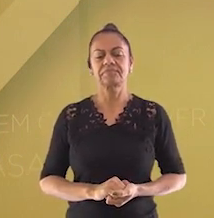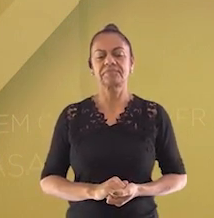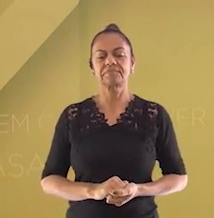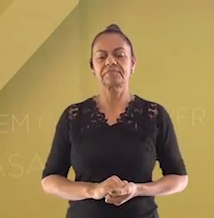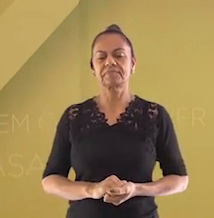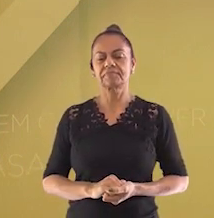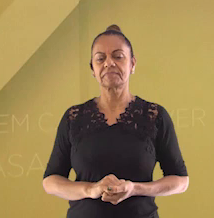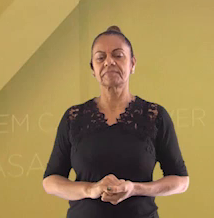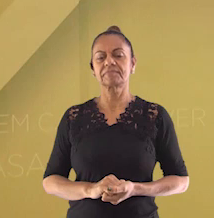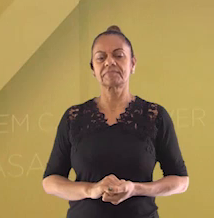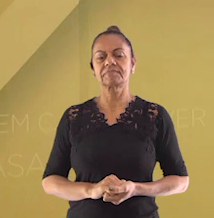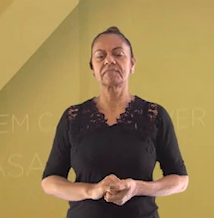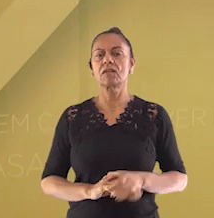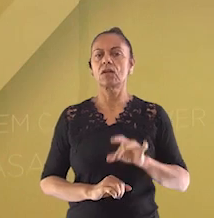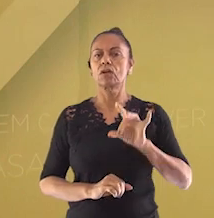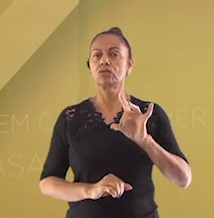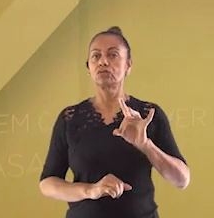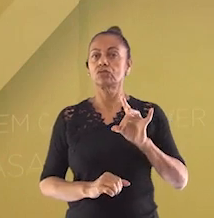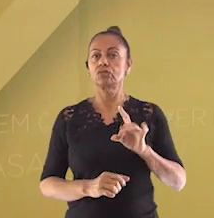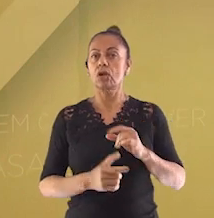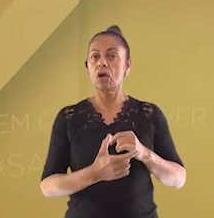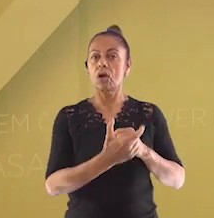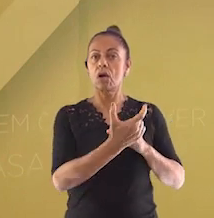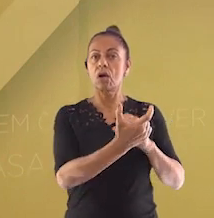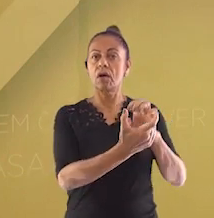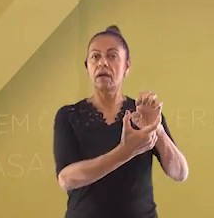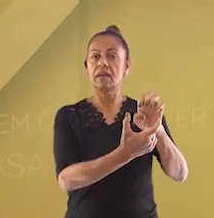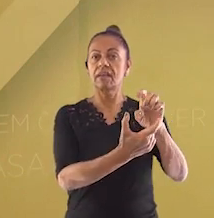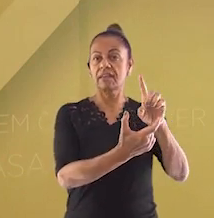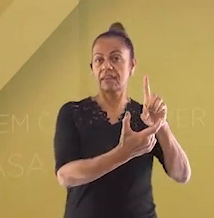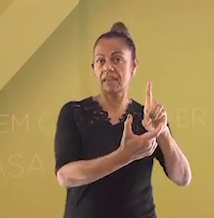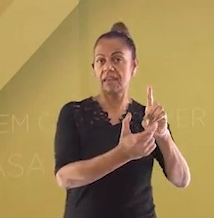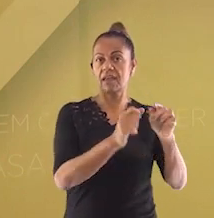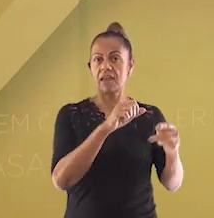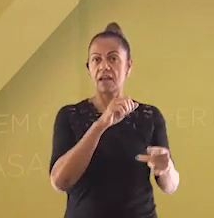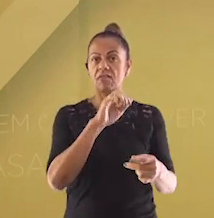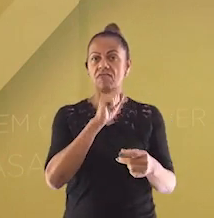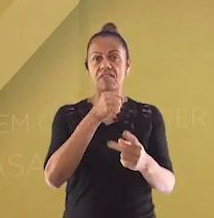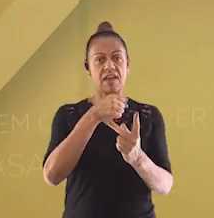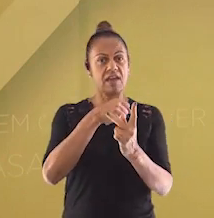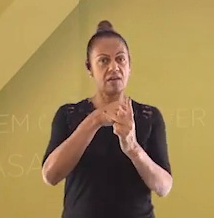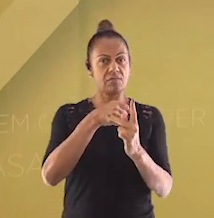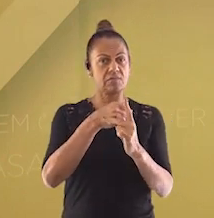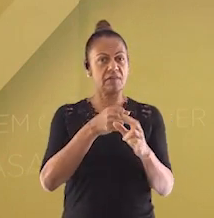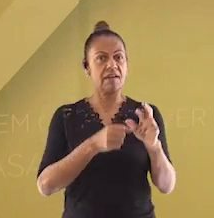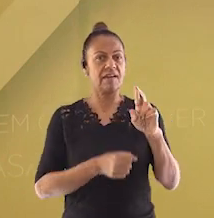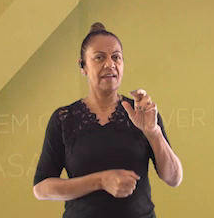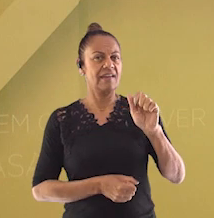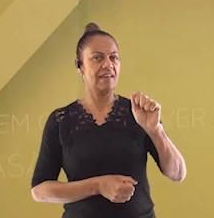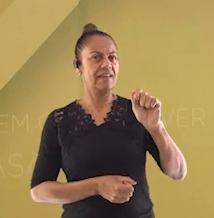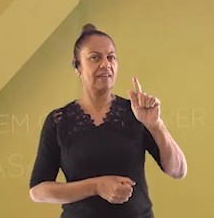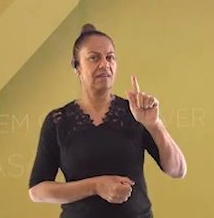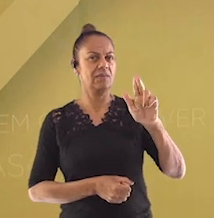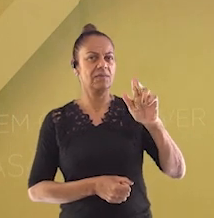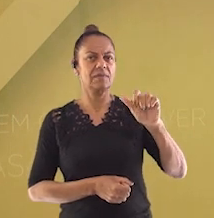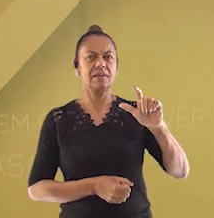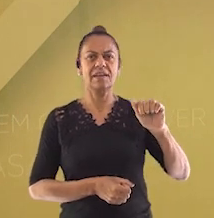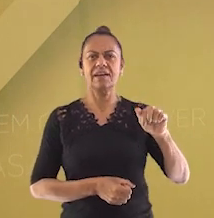nada muda além da adição de Eder nesses verbos regulares repito